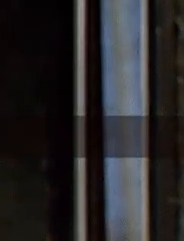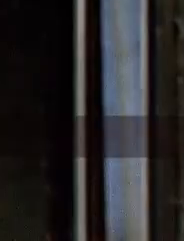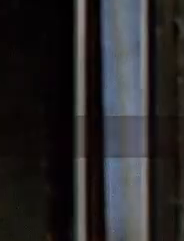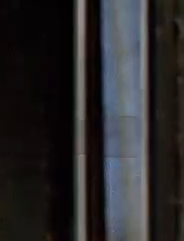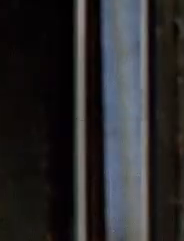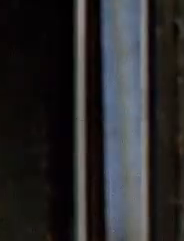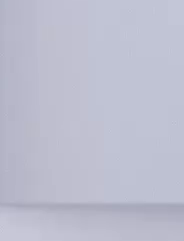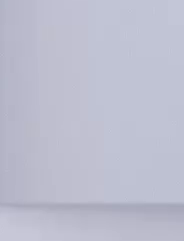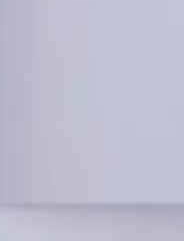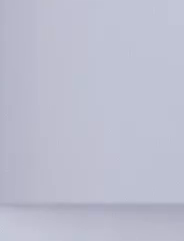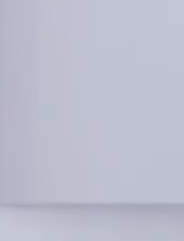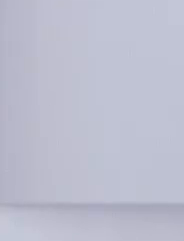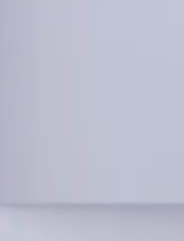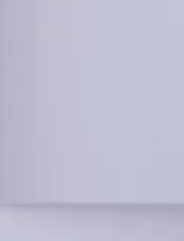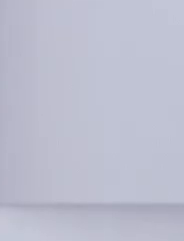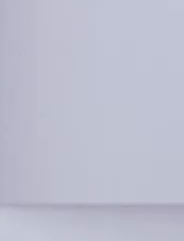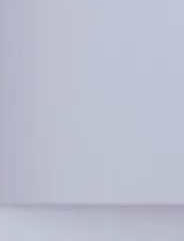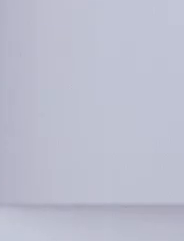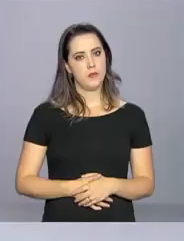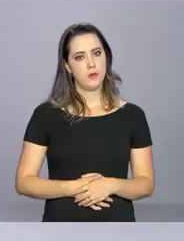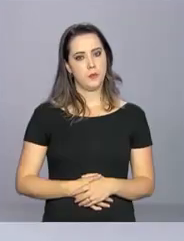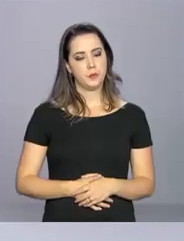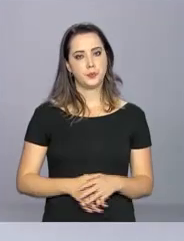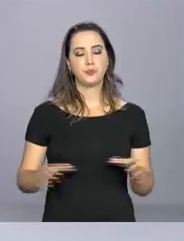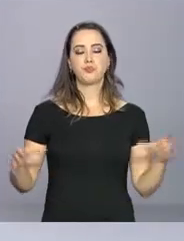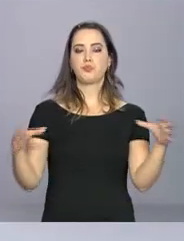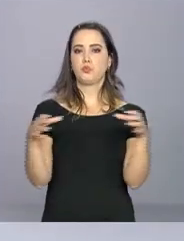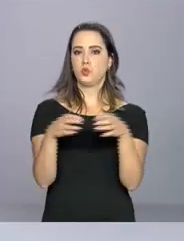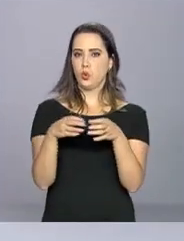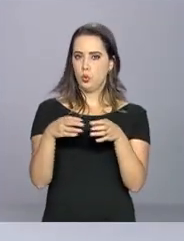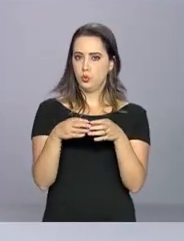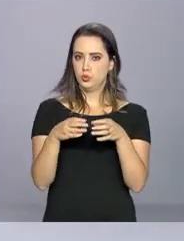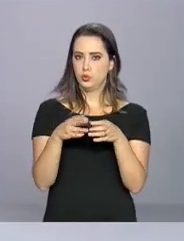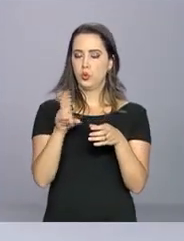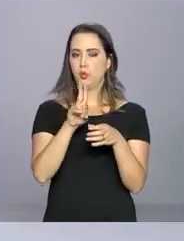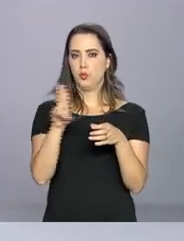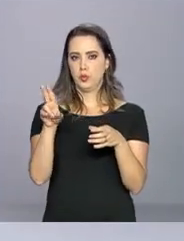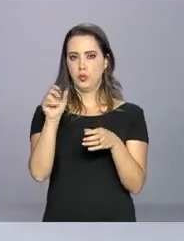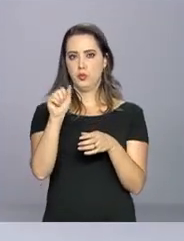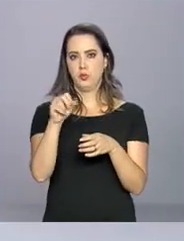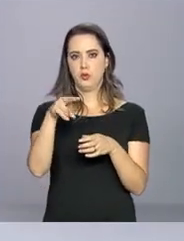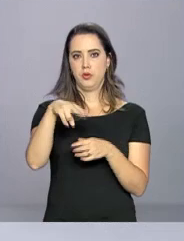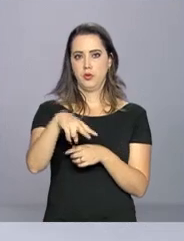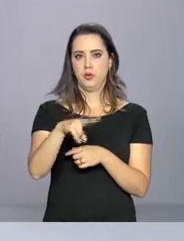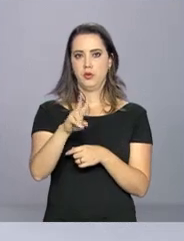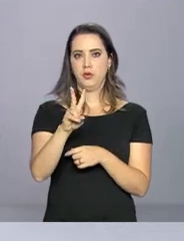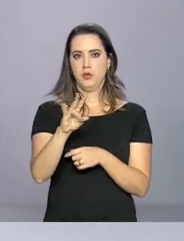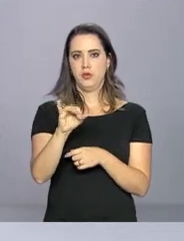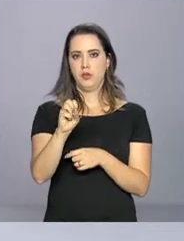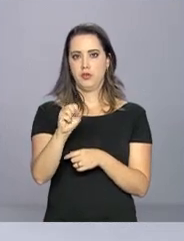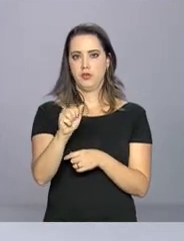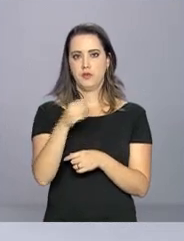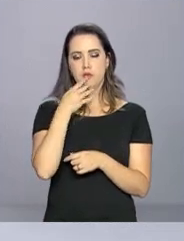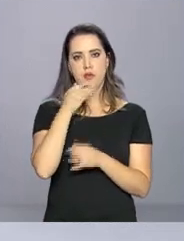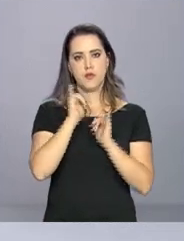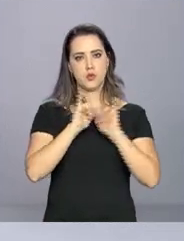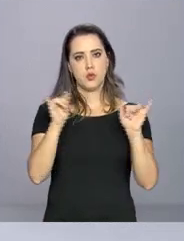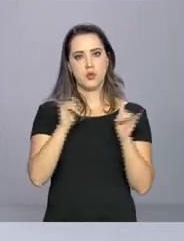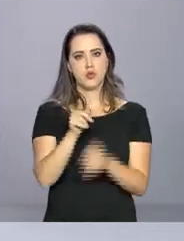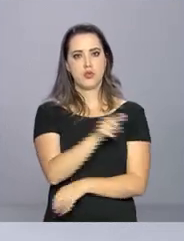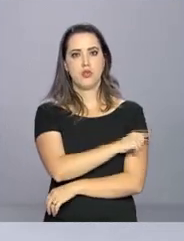por recorrer. A Agência Nacional de Vigilância Sanitária, Anvisa, informou hoje que a vacina contra a